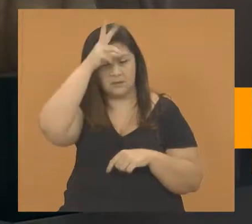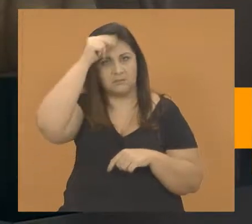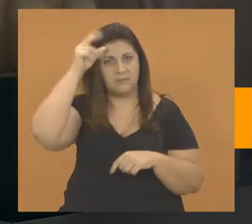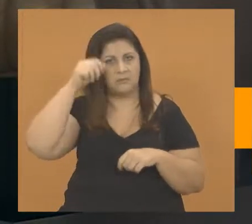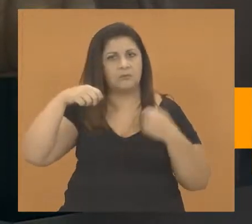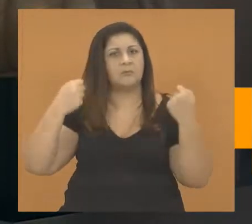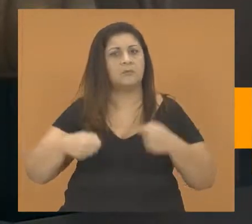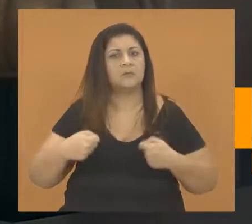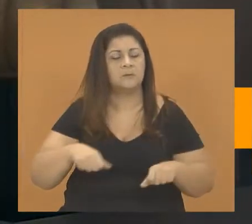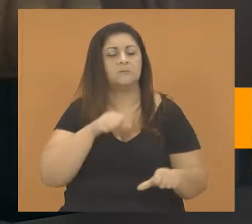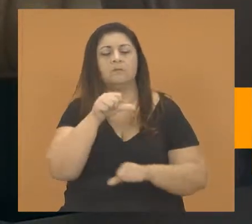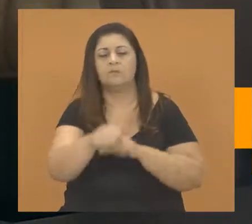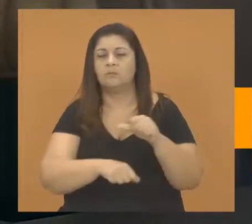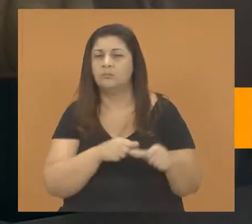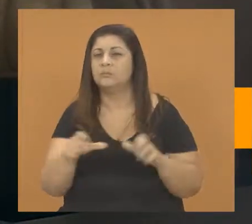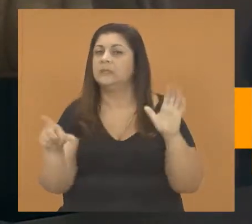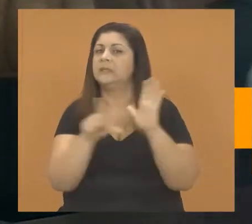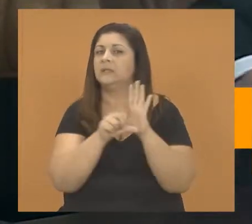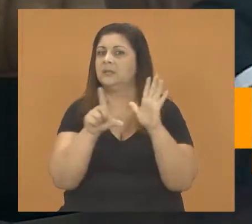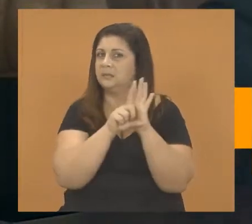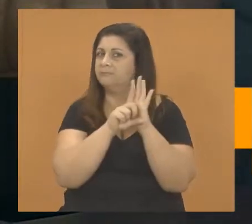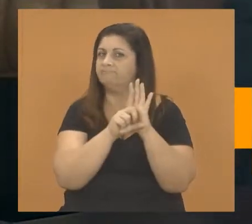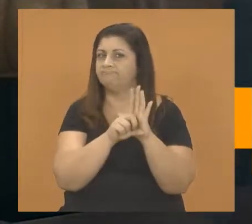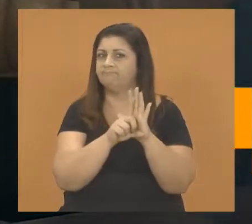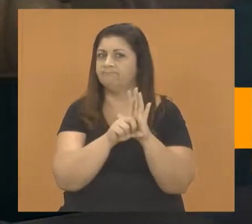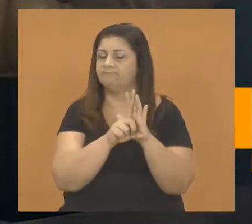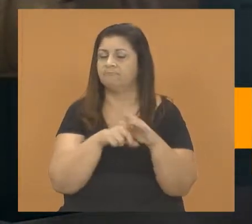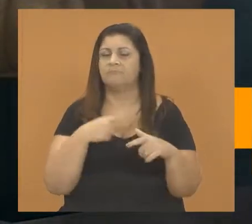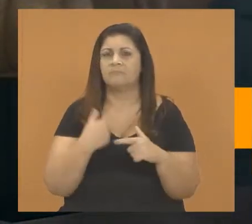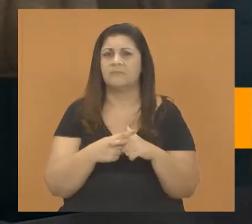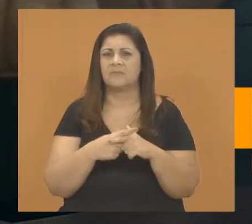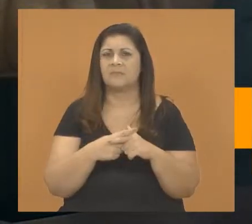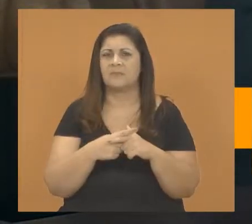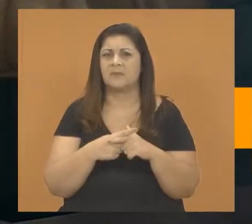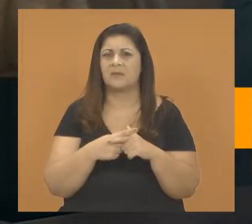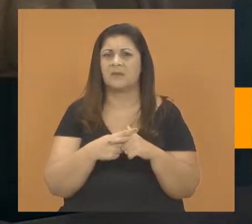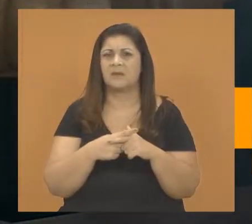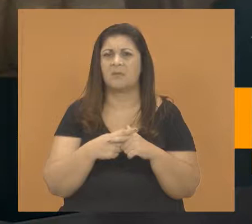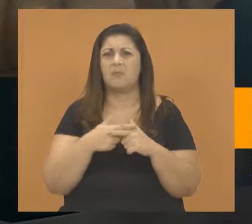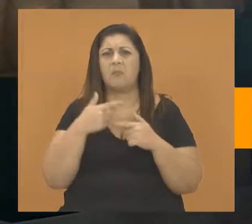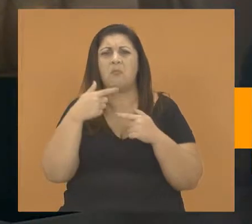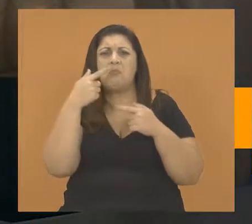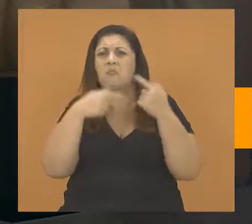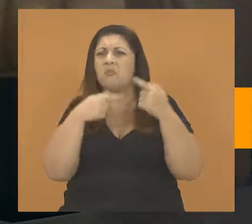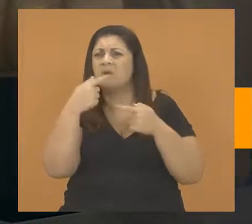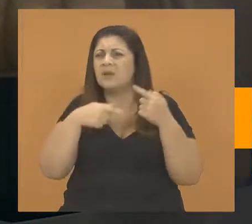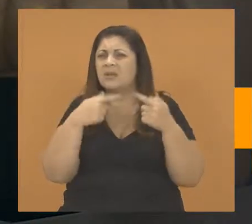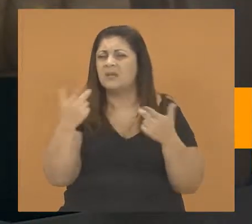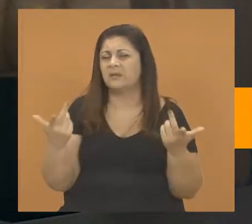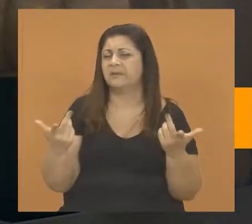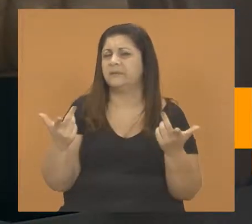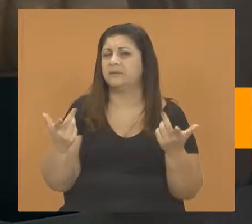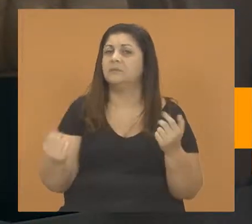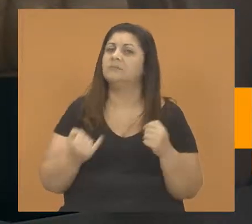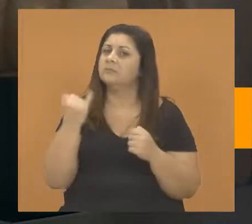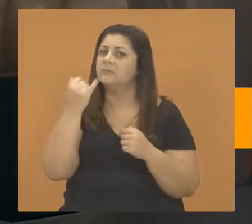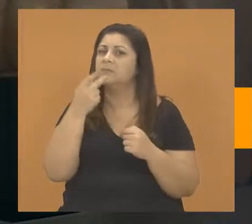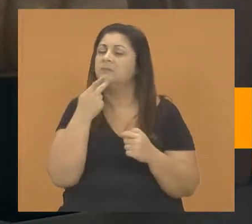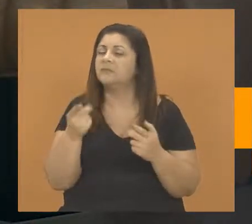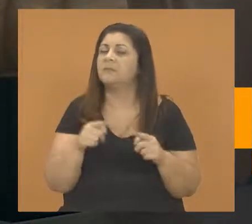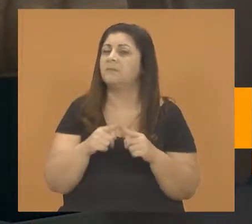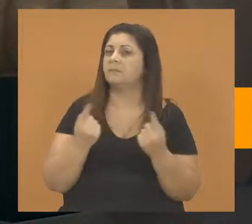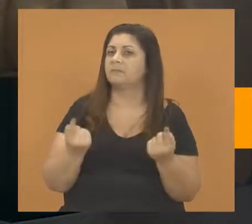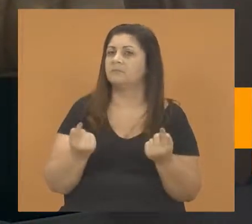reforma no estatuto essa questão política dizer que foram eu acho que é importante comentar mas tá aqui